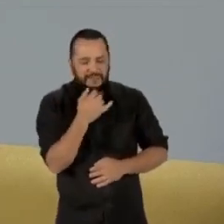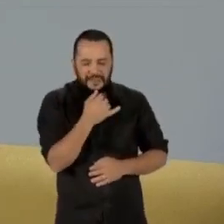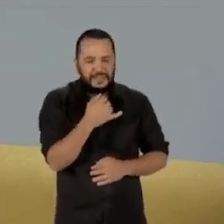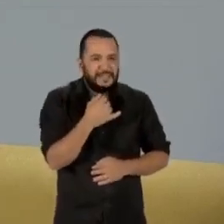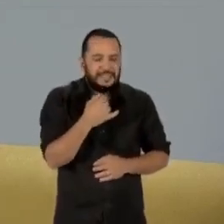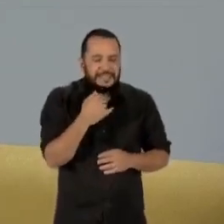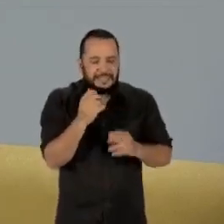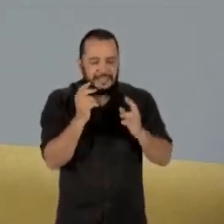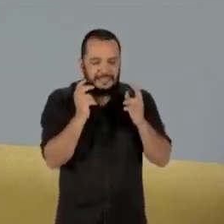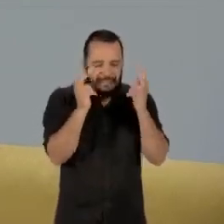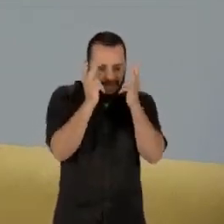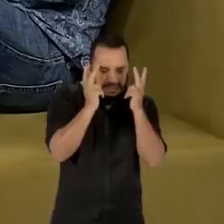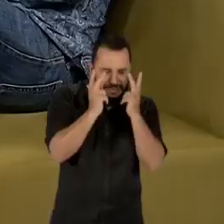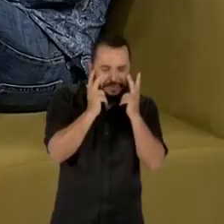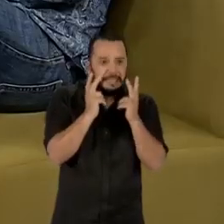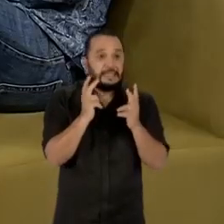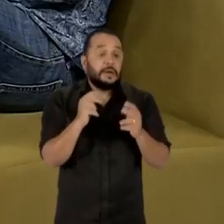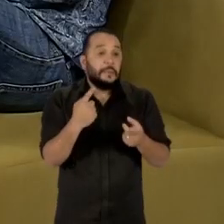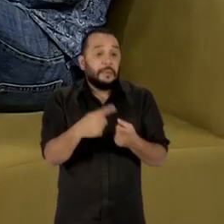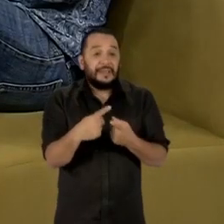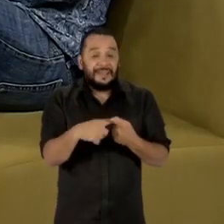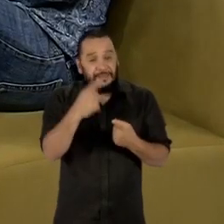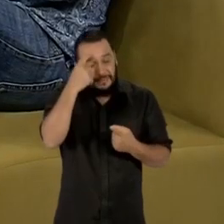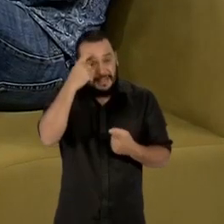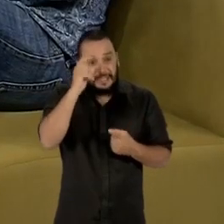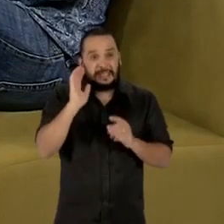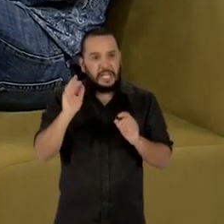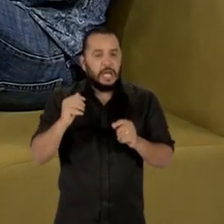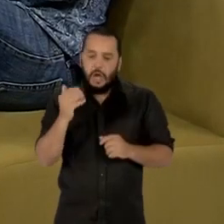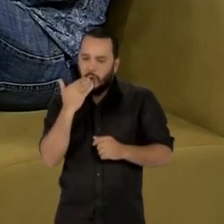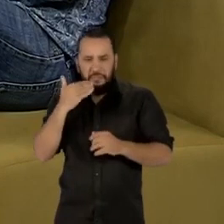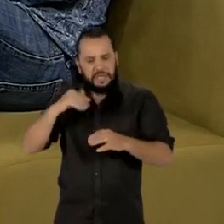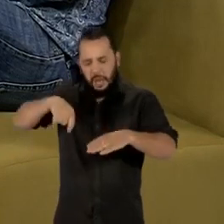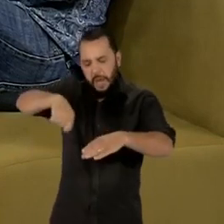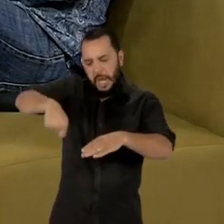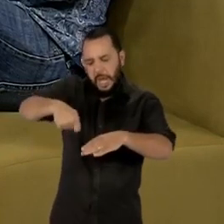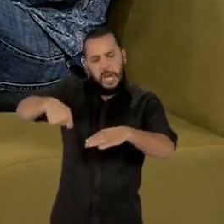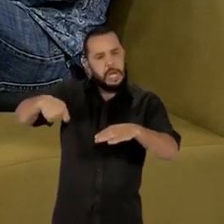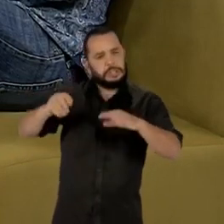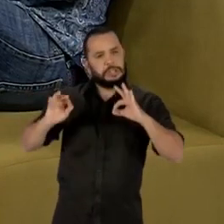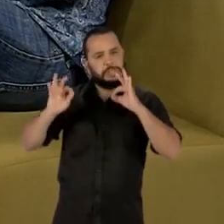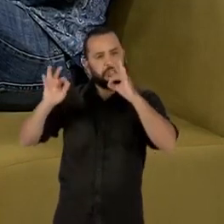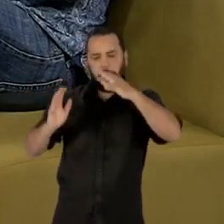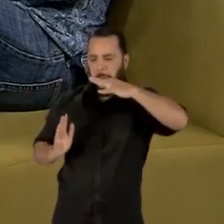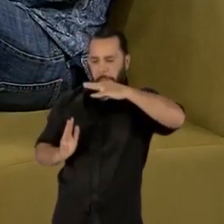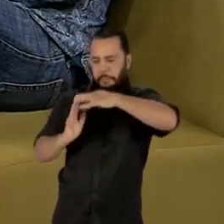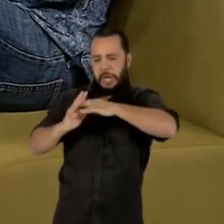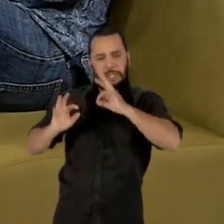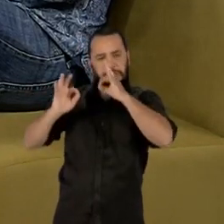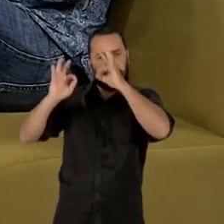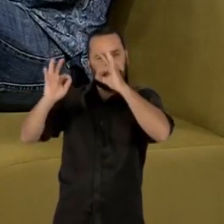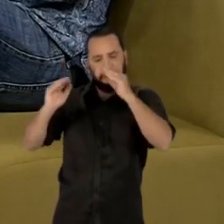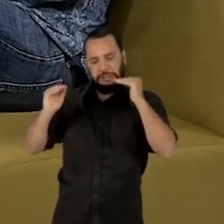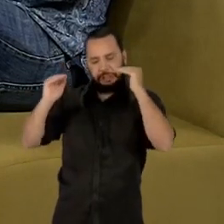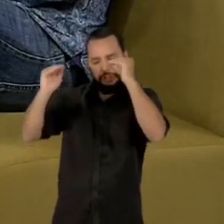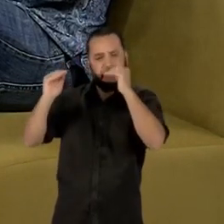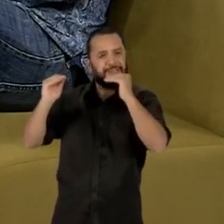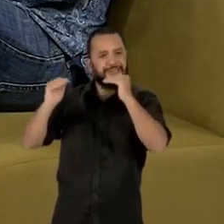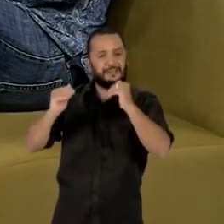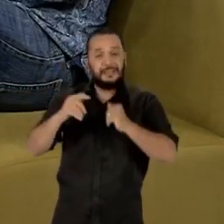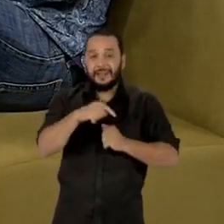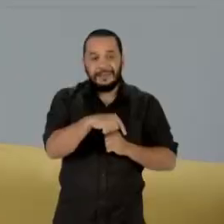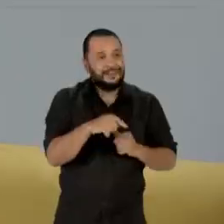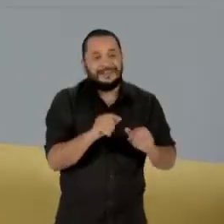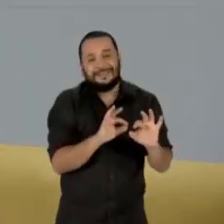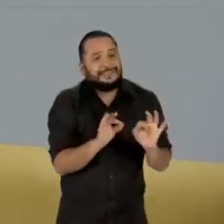vem aquela lembrança da sua óptica são daquilo que está mais distante e um evento como esse têm justamente mostrar e abrir